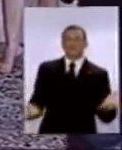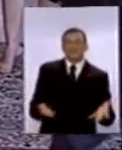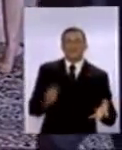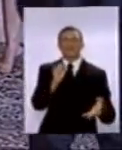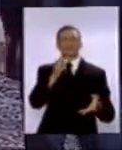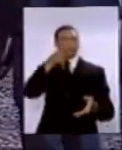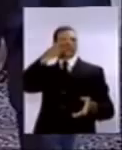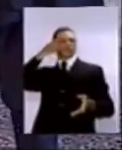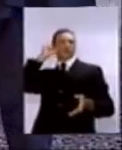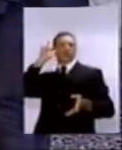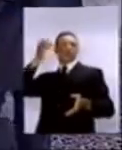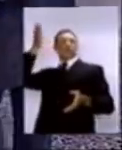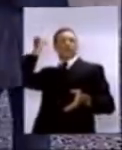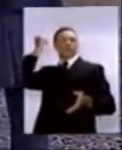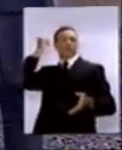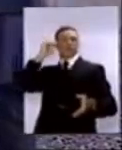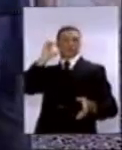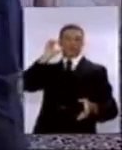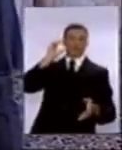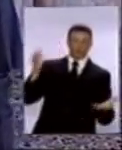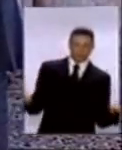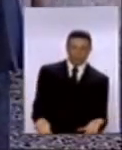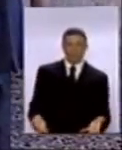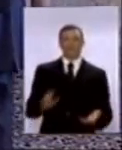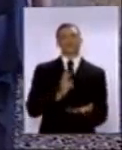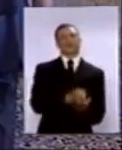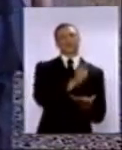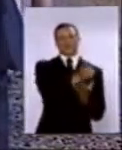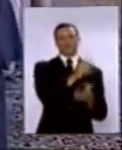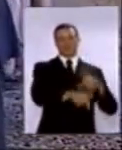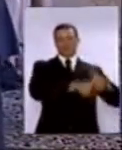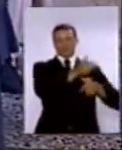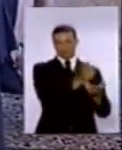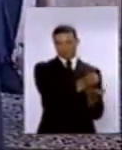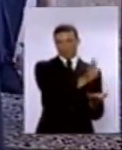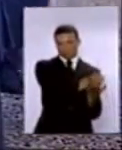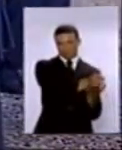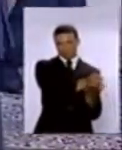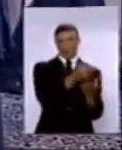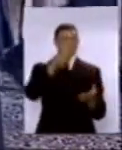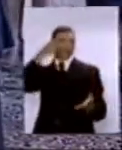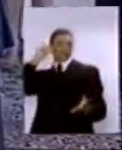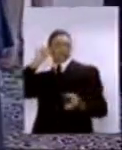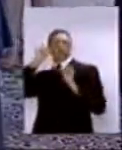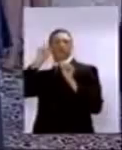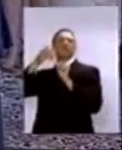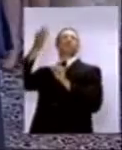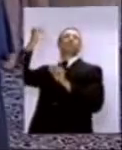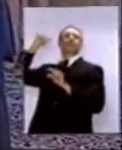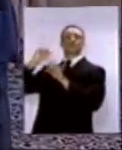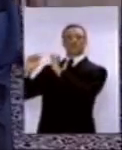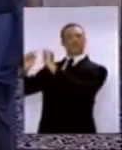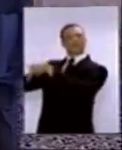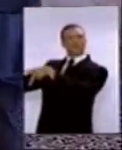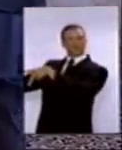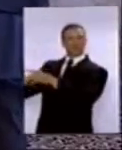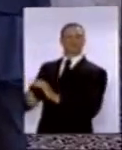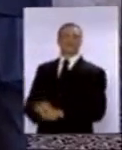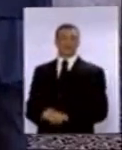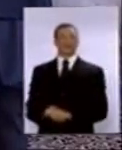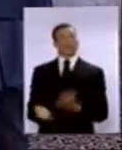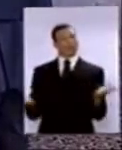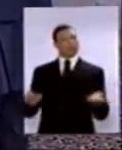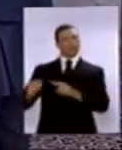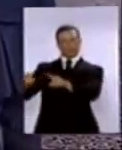e de sempre como foi utilizado no próprio plenário do supremo tribunal federal estes comprimentos acontecem no salão branco